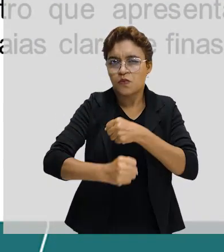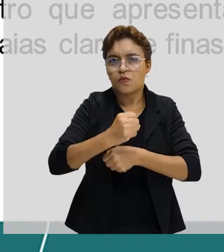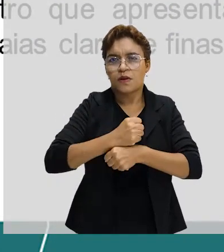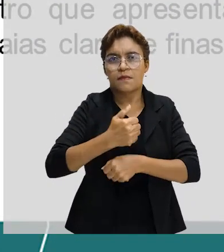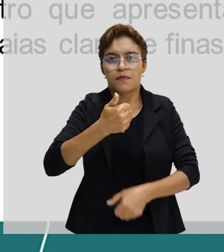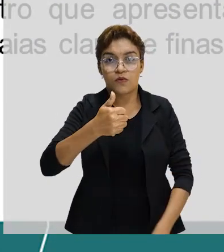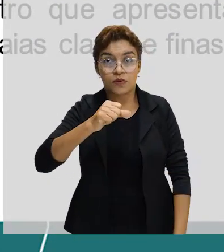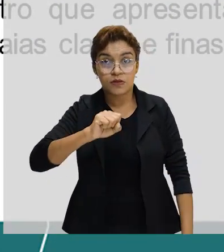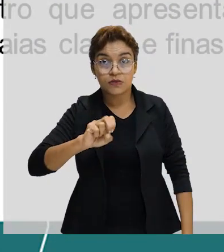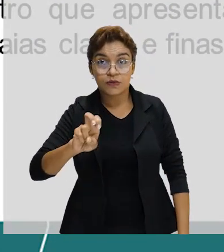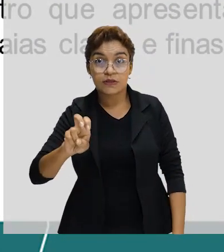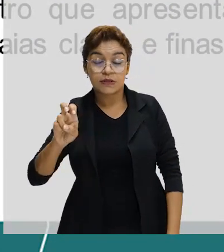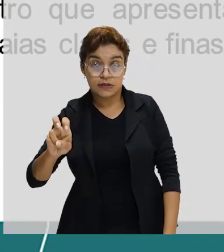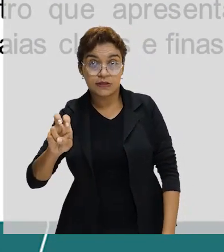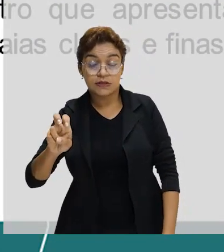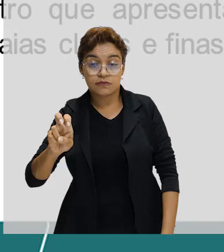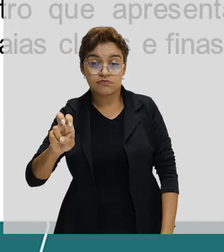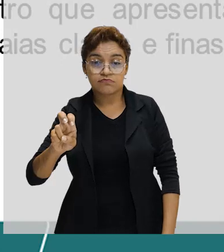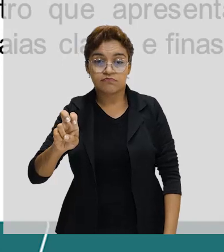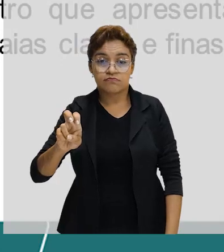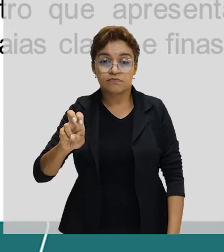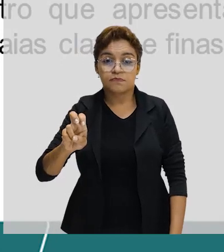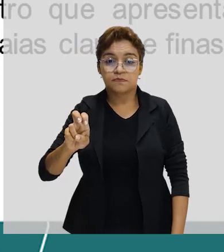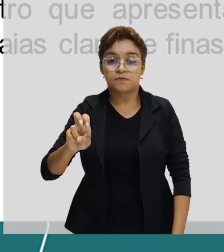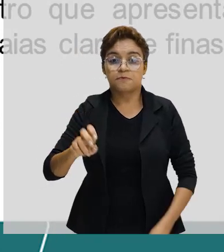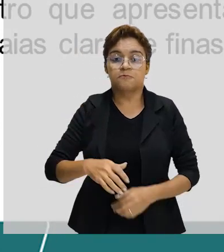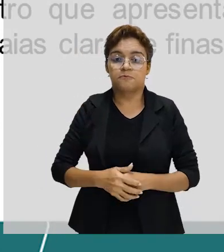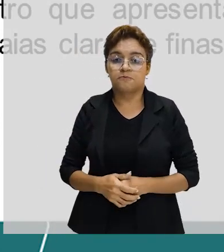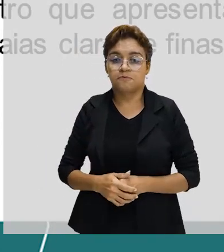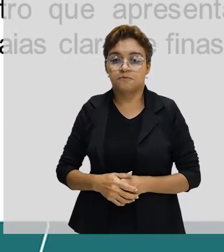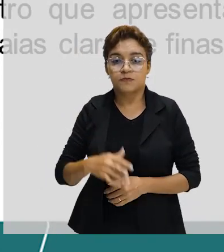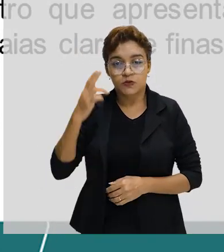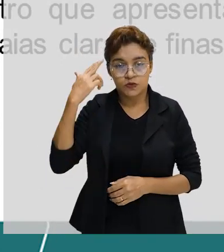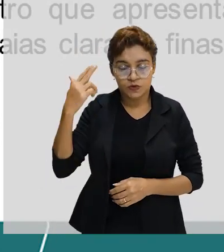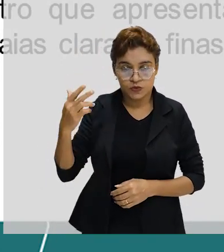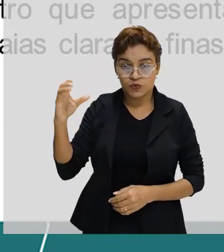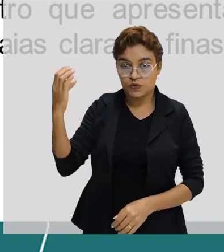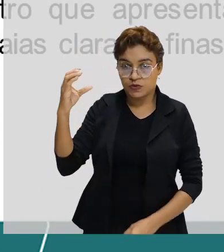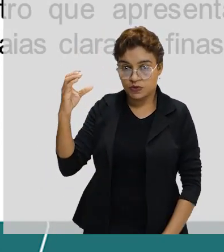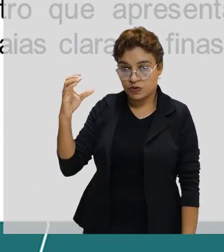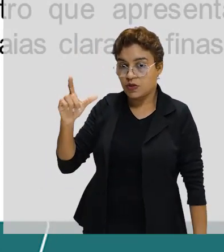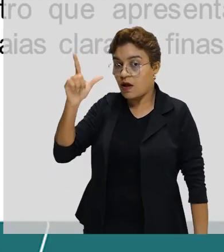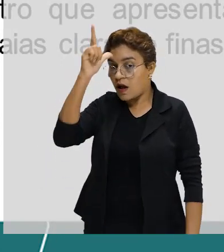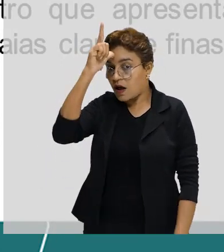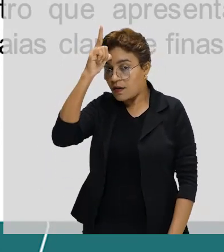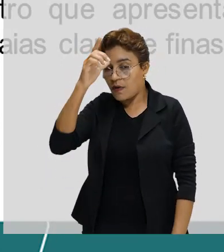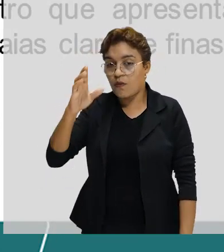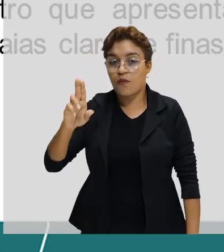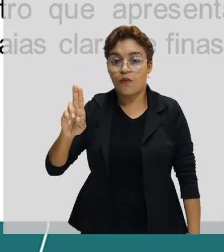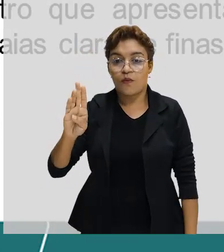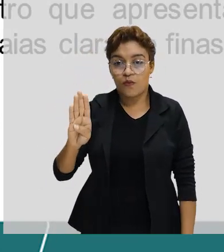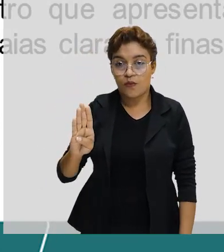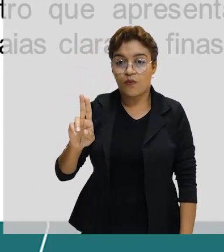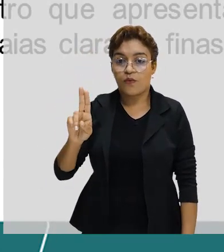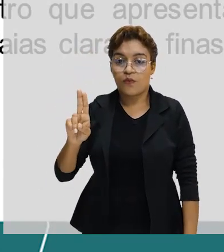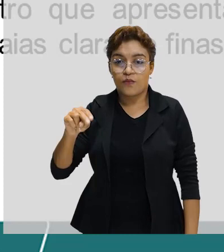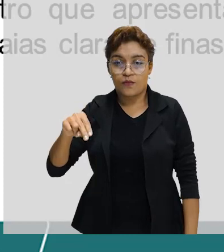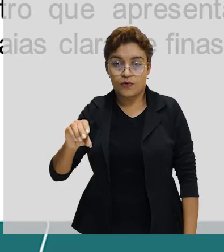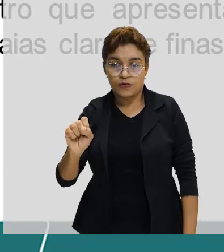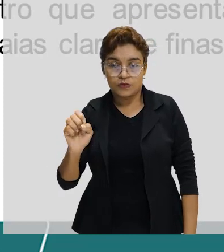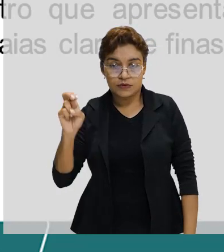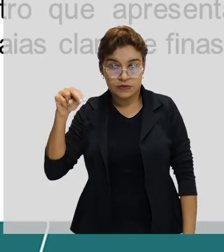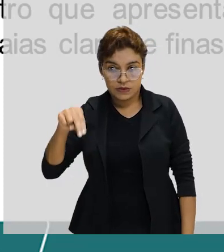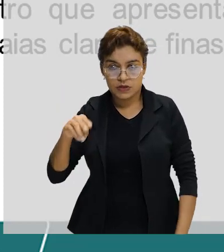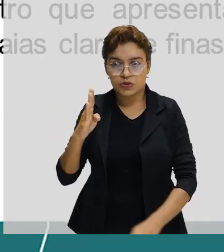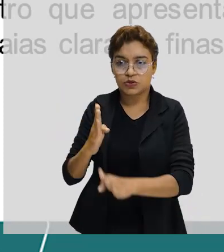já estamos aqui um degrau a mais na história. O cientista alemão Bunsen, ele descobriu que um